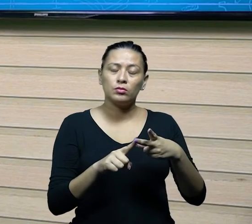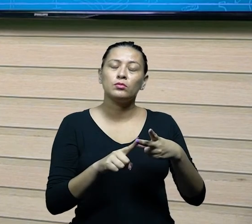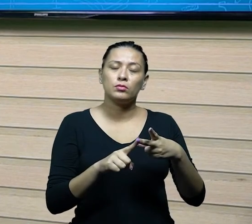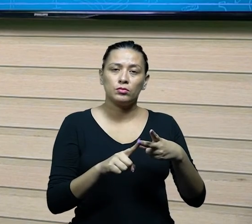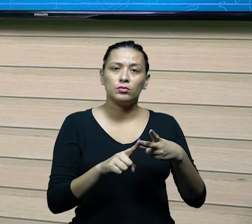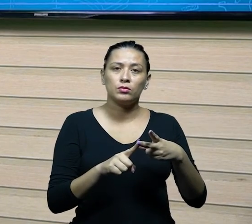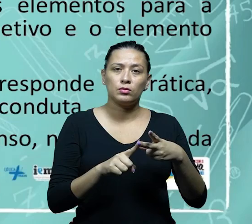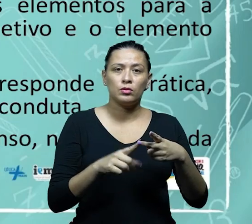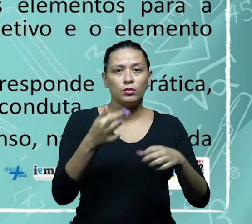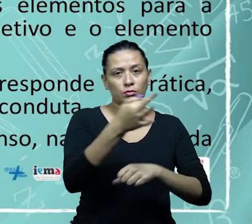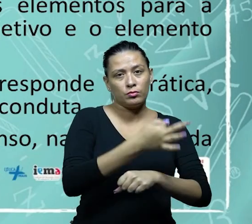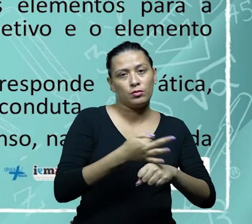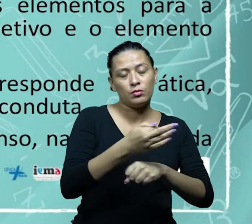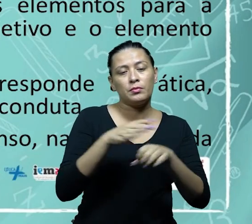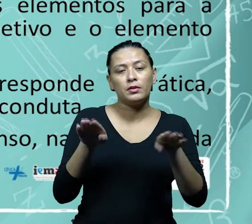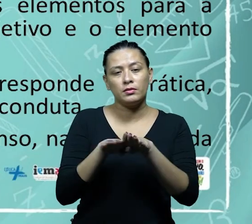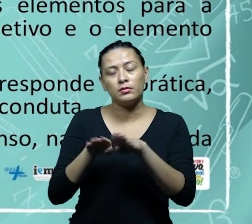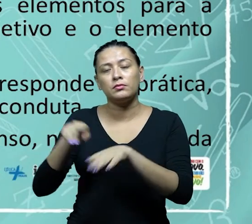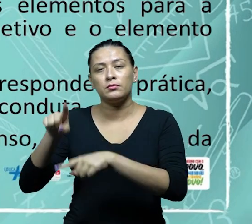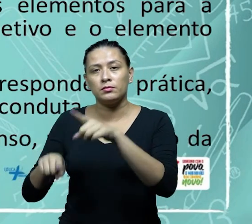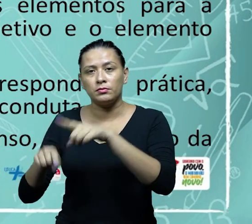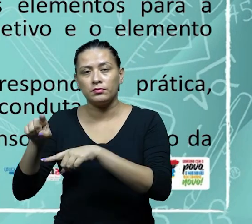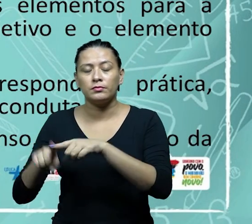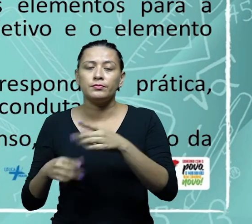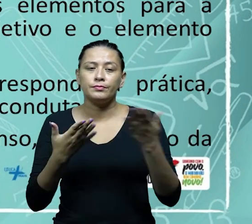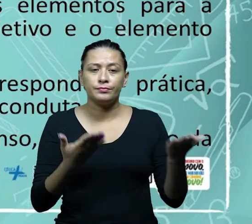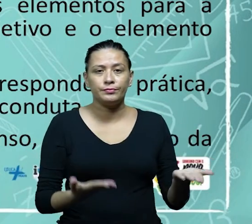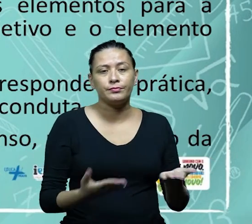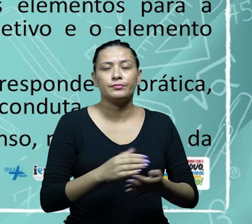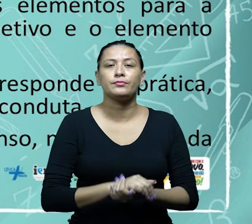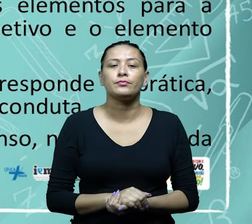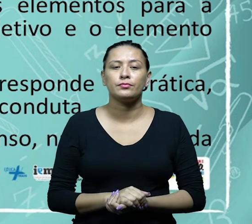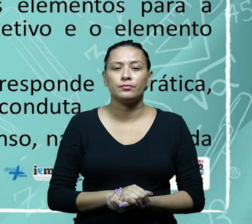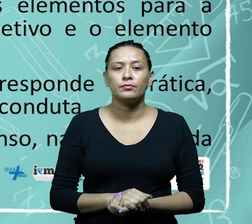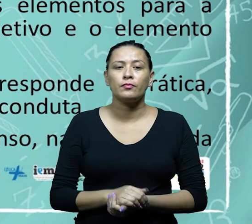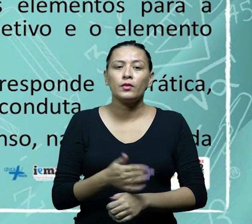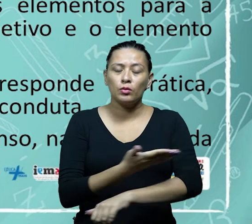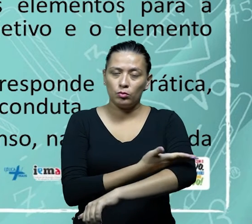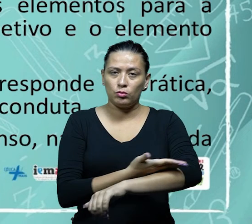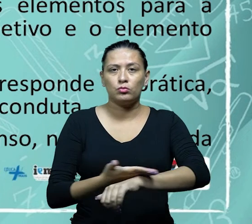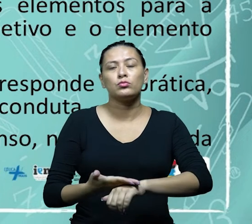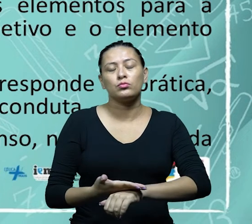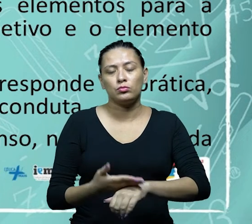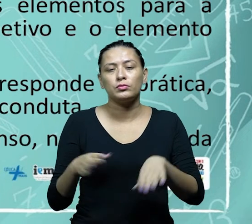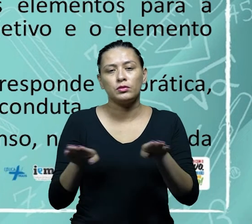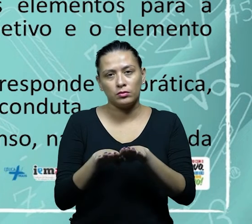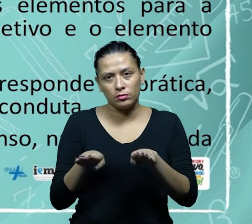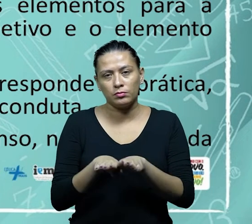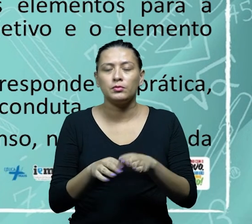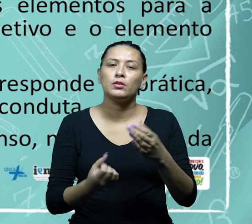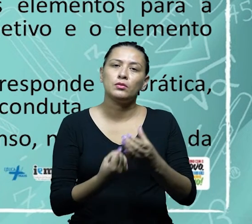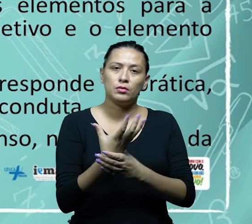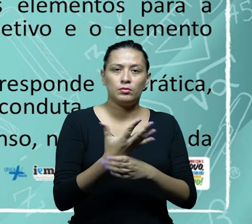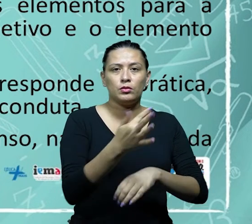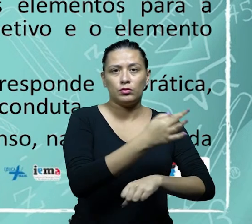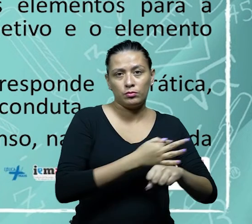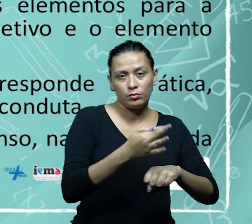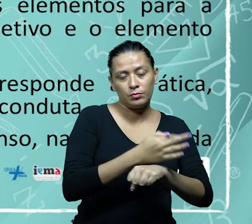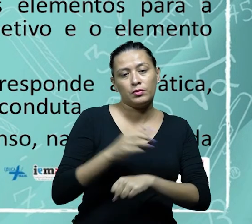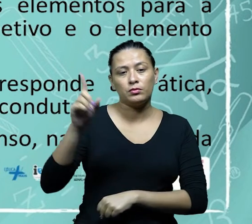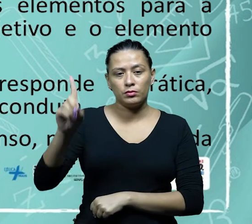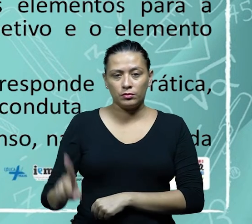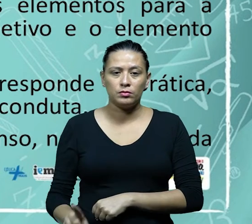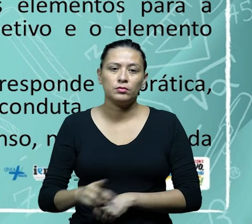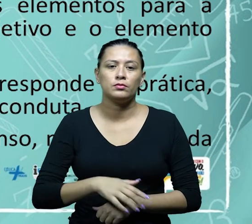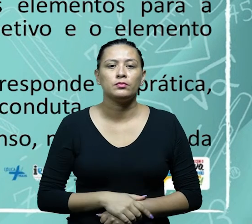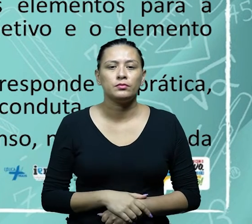formais bom bom um costume também é uma fonte formal do direito né é o